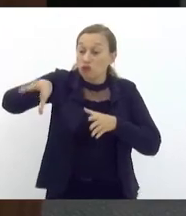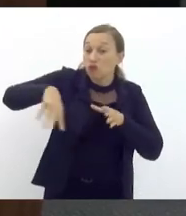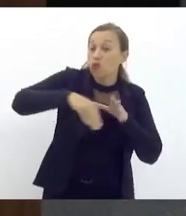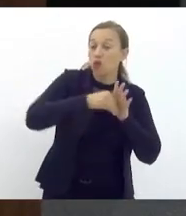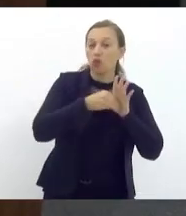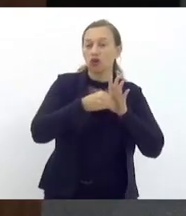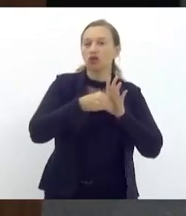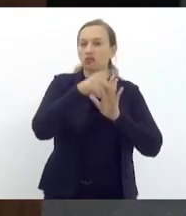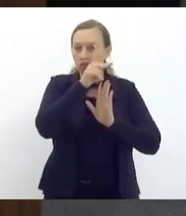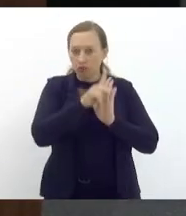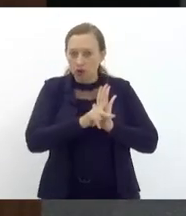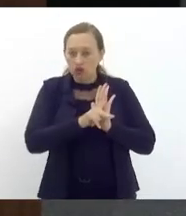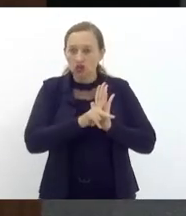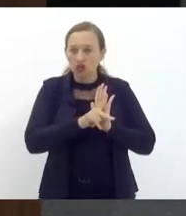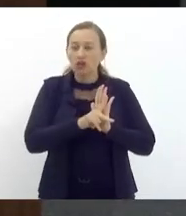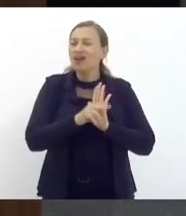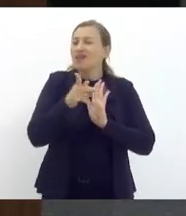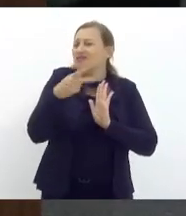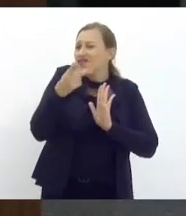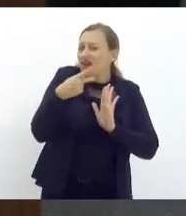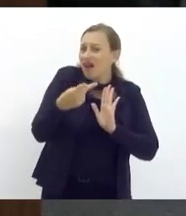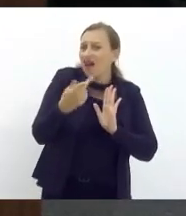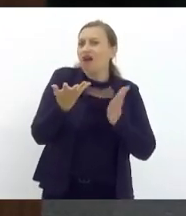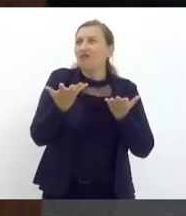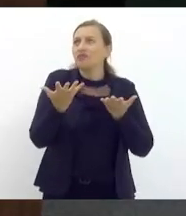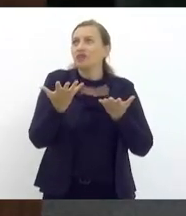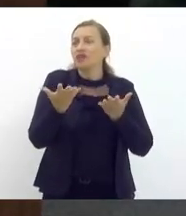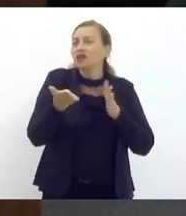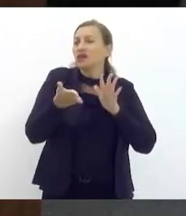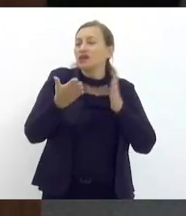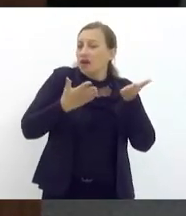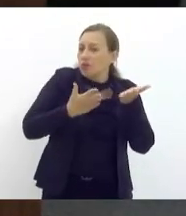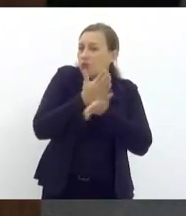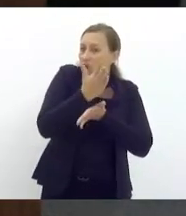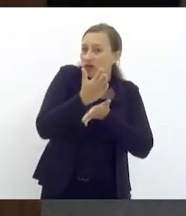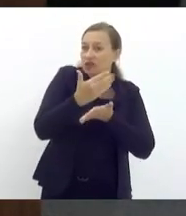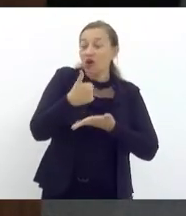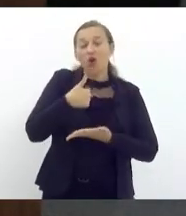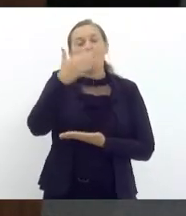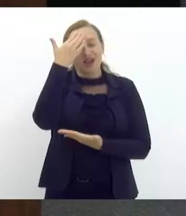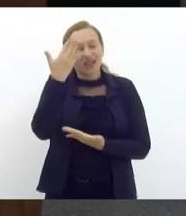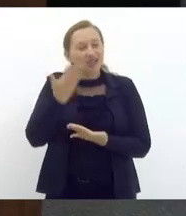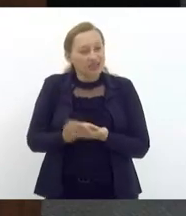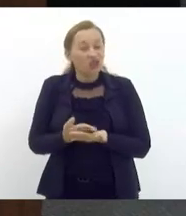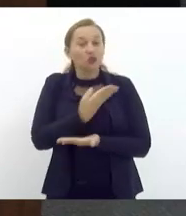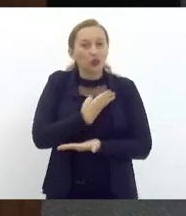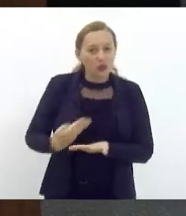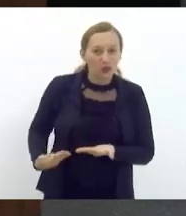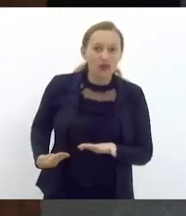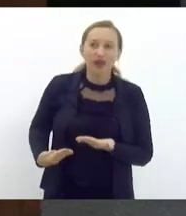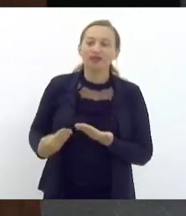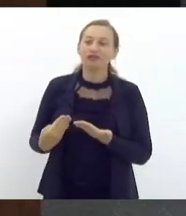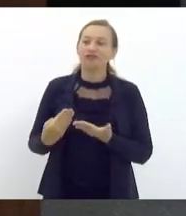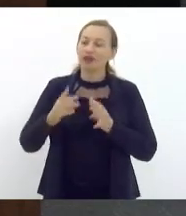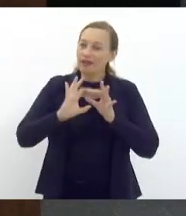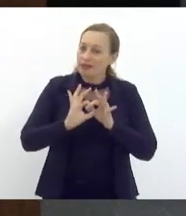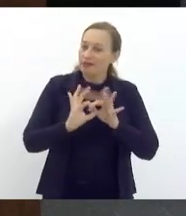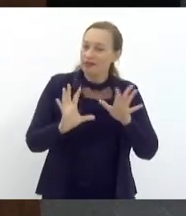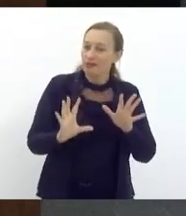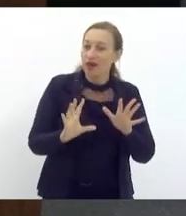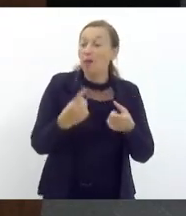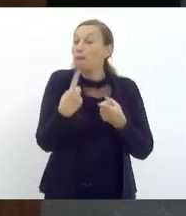e dizer que essa aprovação Eu Tô confiante que o governo vai sancionar